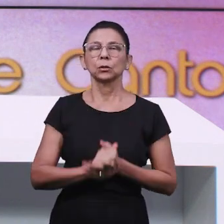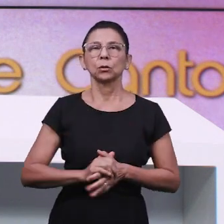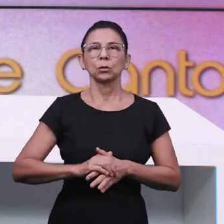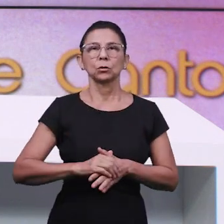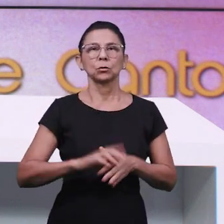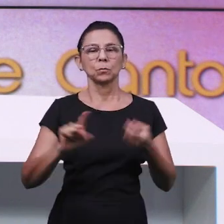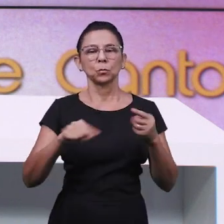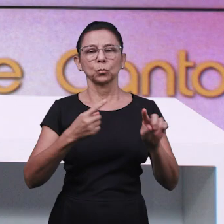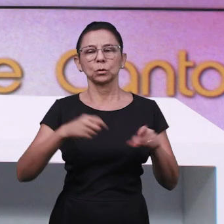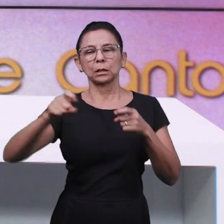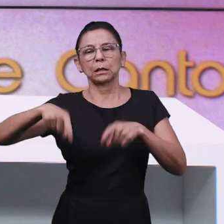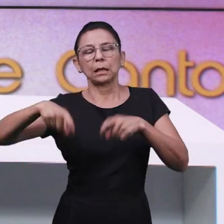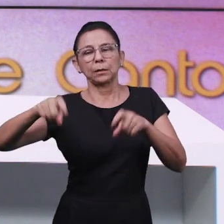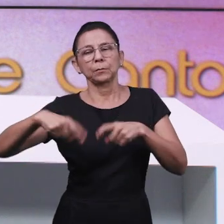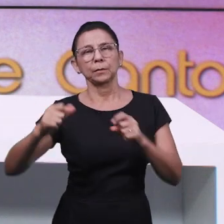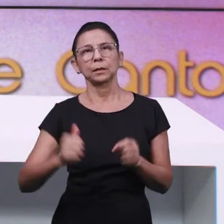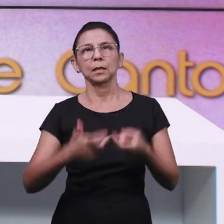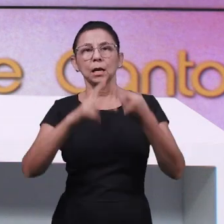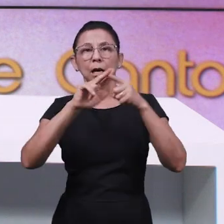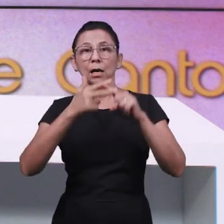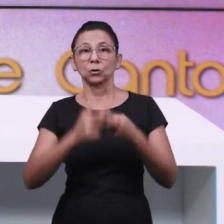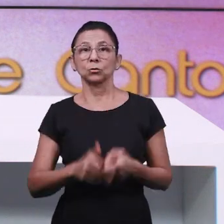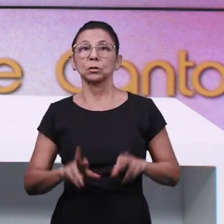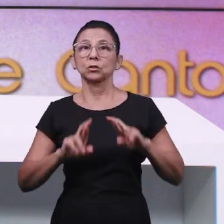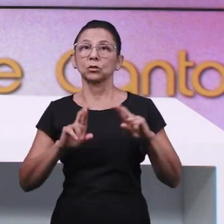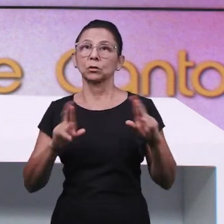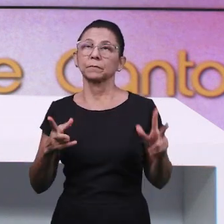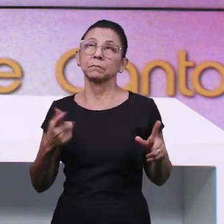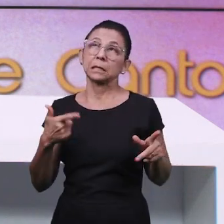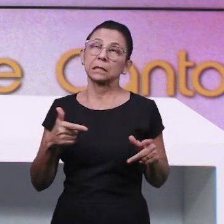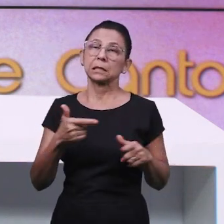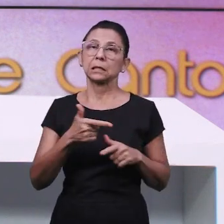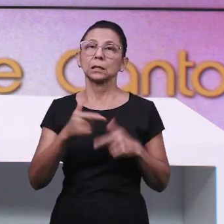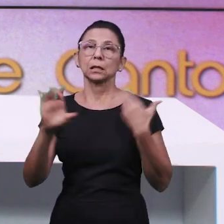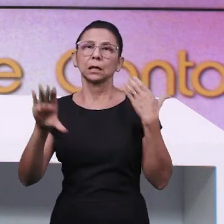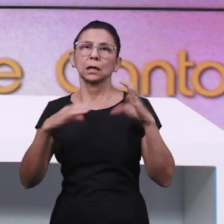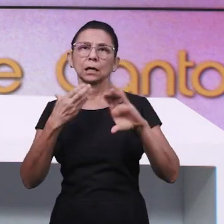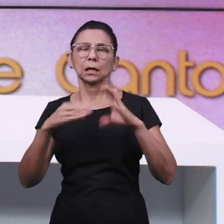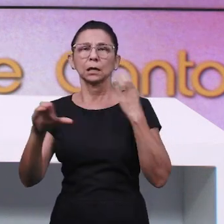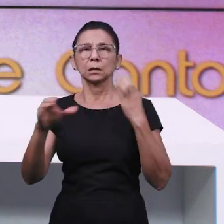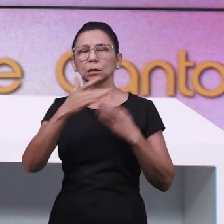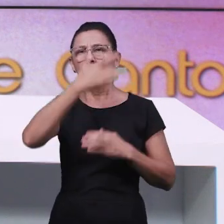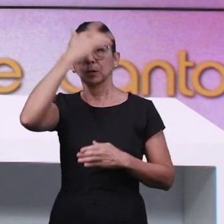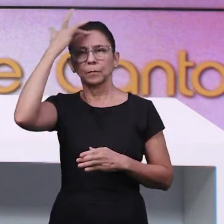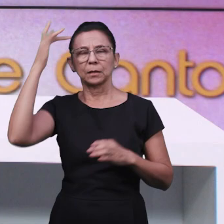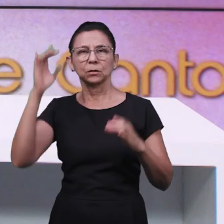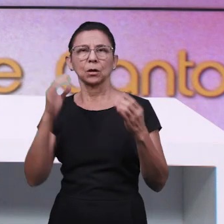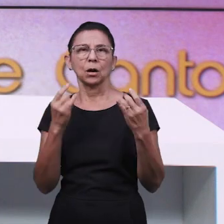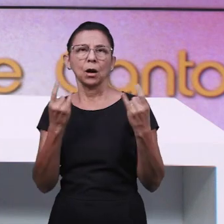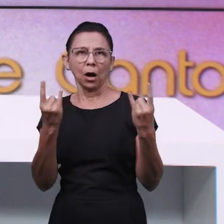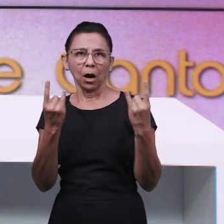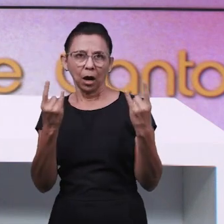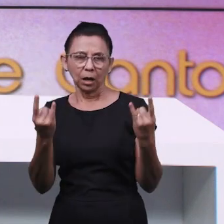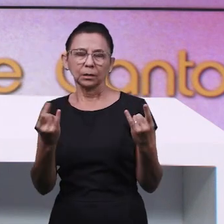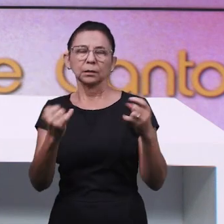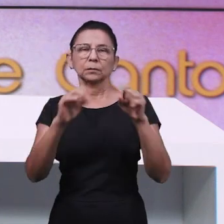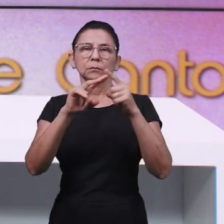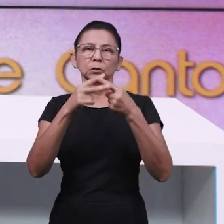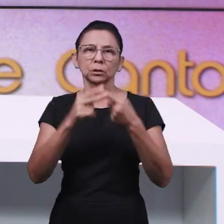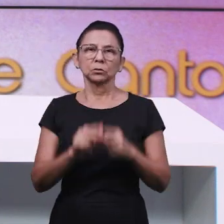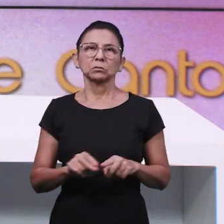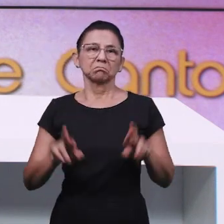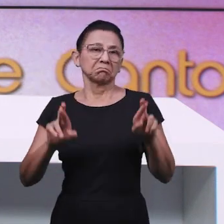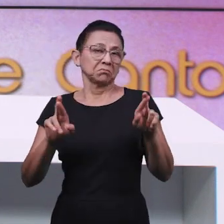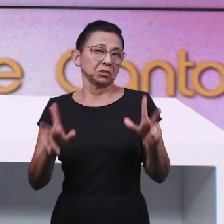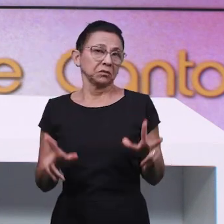sertanejo, os ajustes seriam muito diferentes. Se fosse um cantor de rock, os ajustes seriam muito